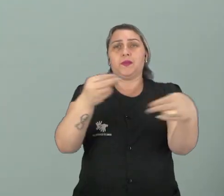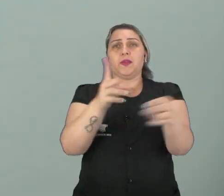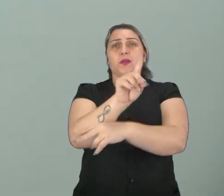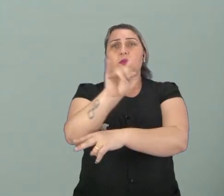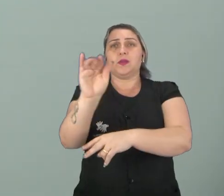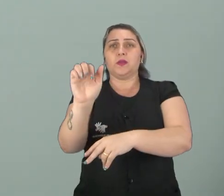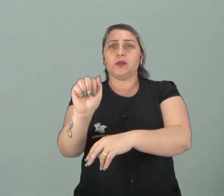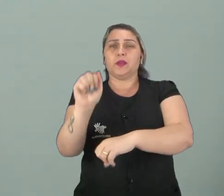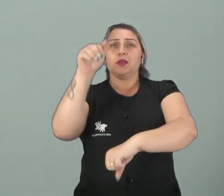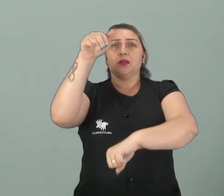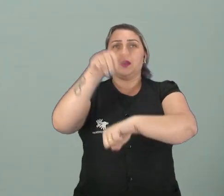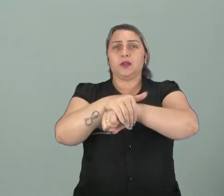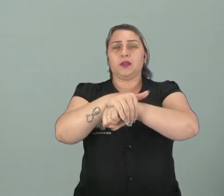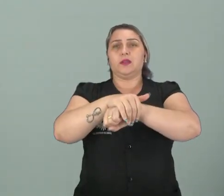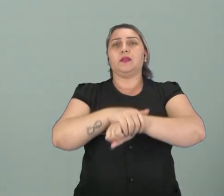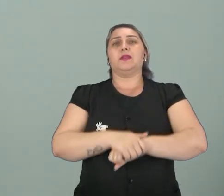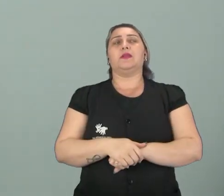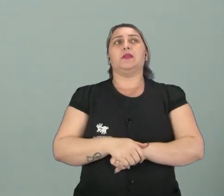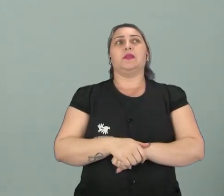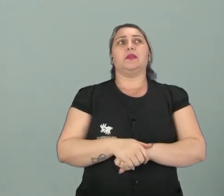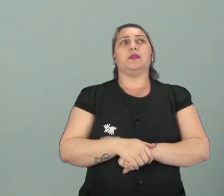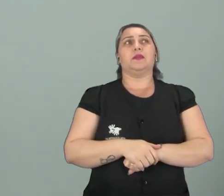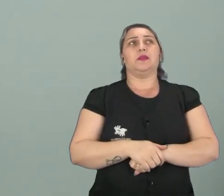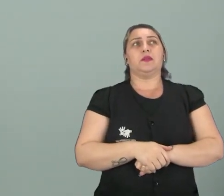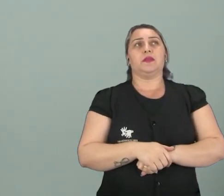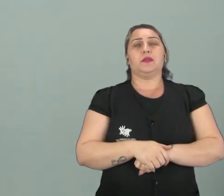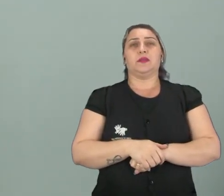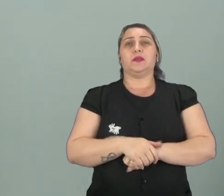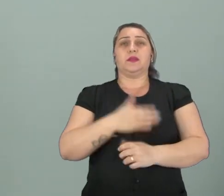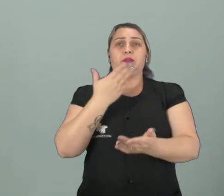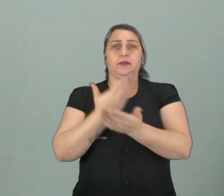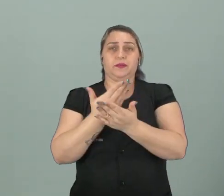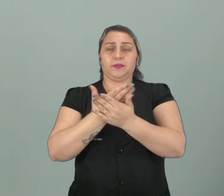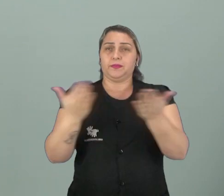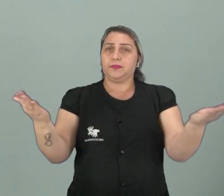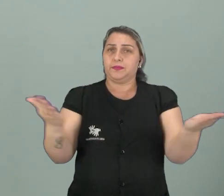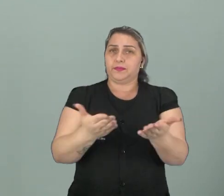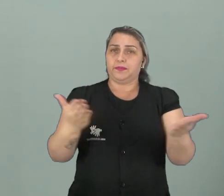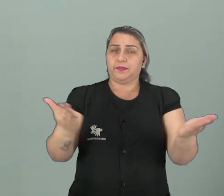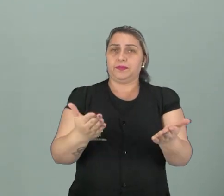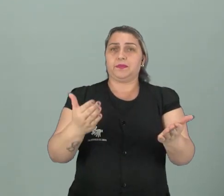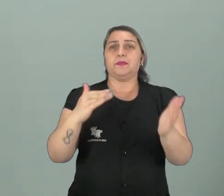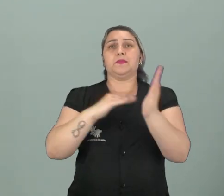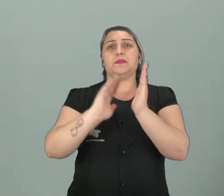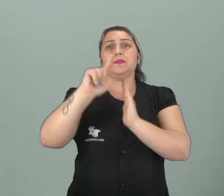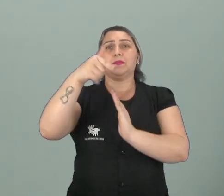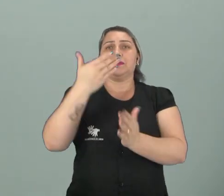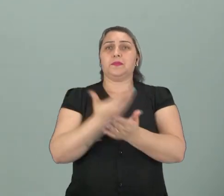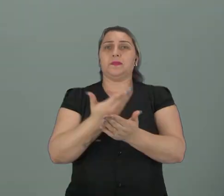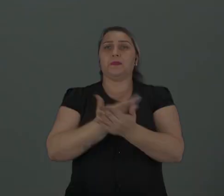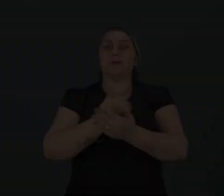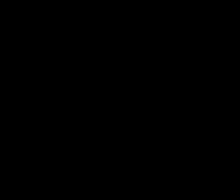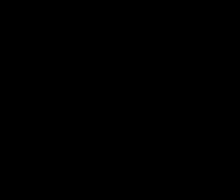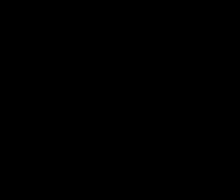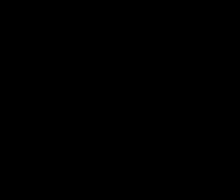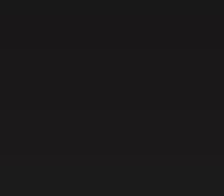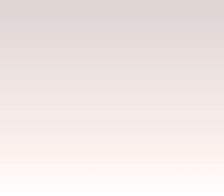marés, pelos ventos, pelo dia e até mesmo pela noite. Então essa foi a nossa aula de hoje. Até a próxima aula!